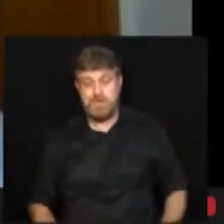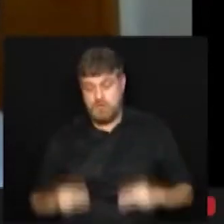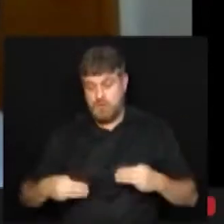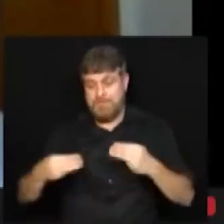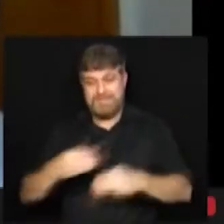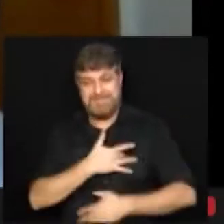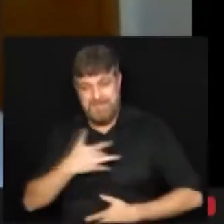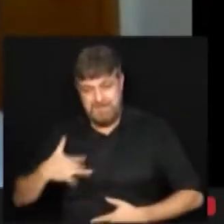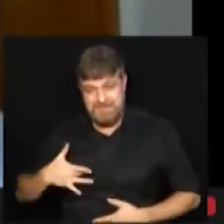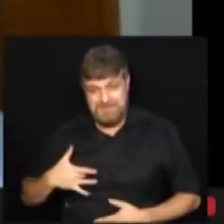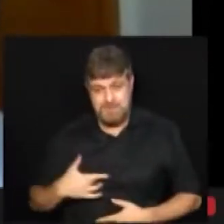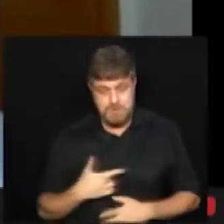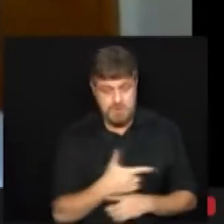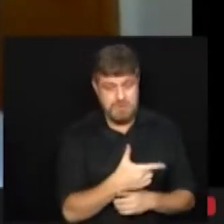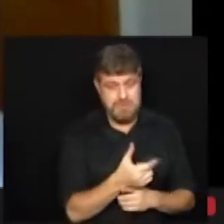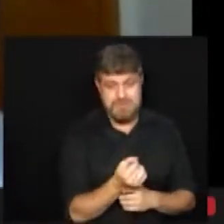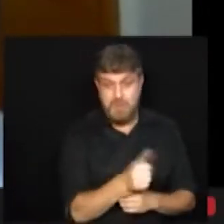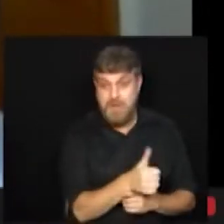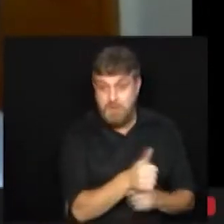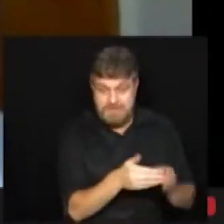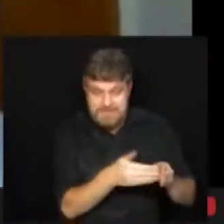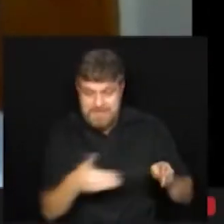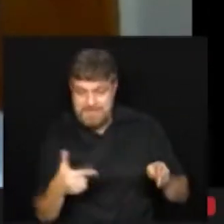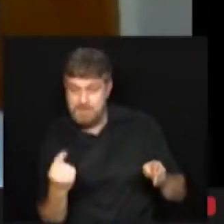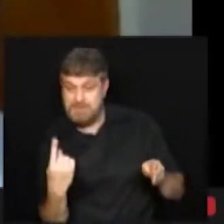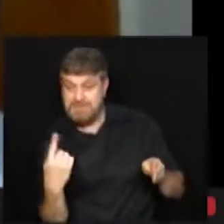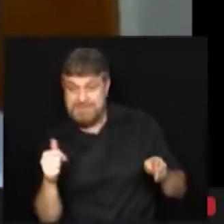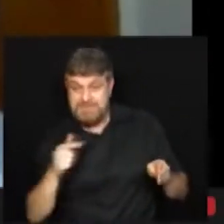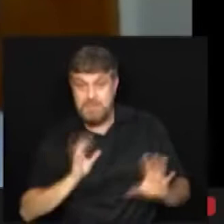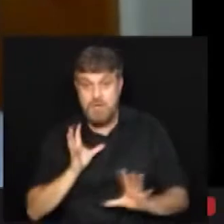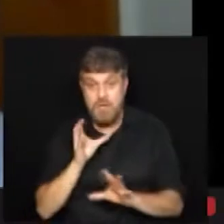2011 a 2017, que foram notificados